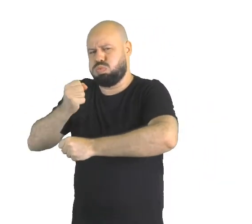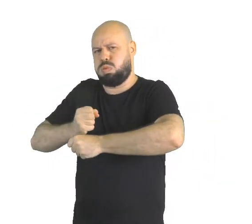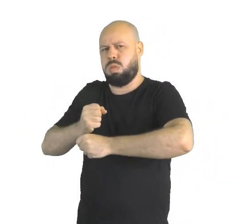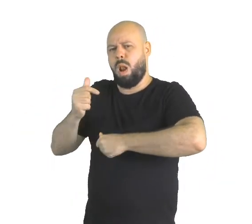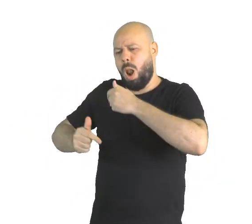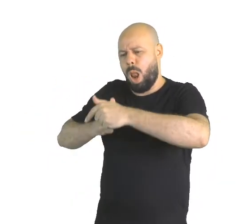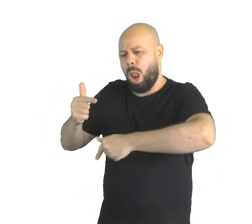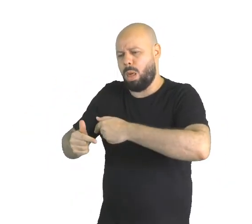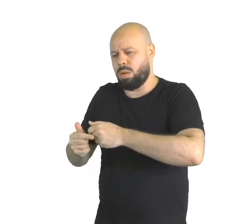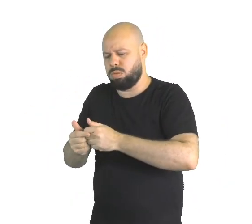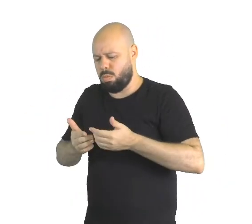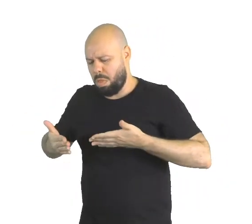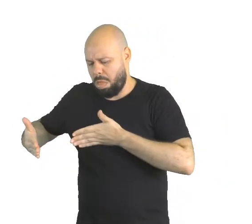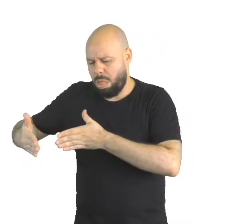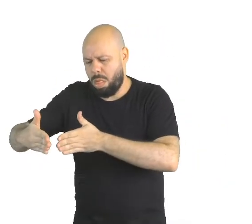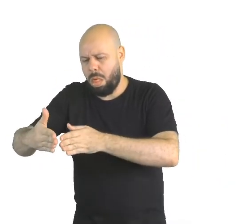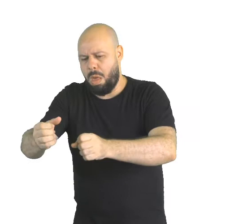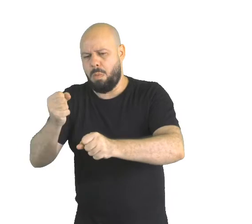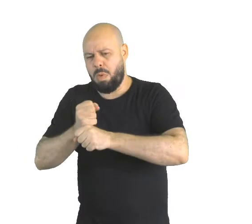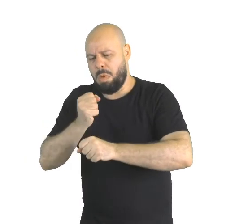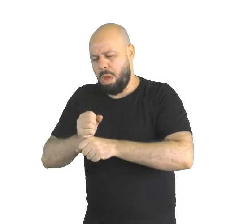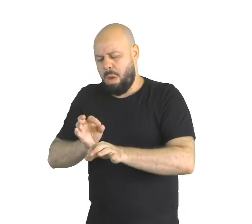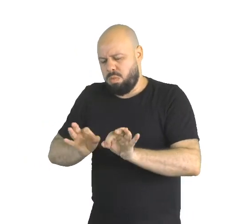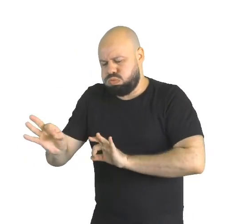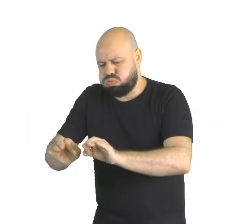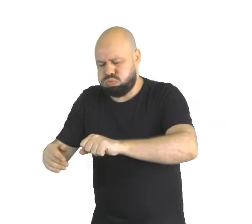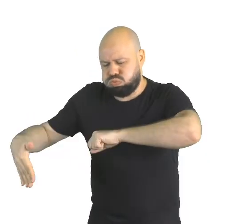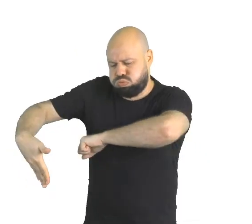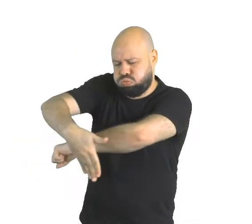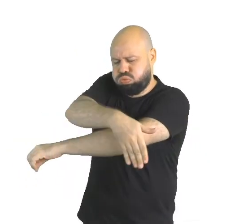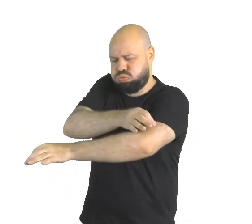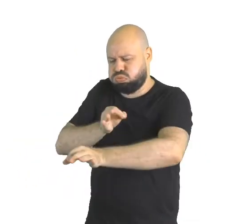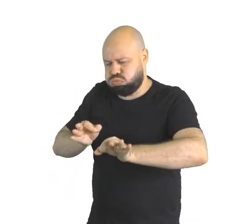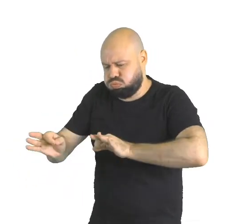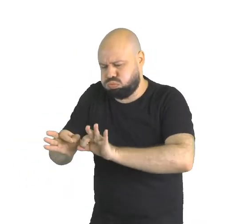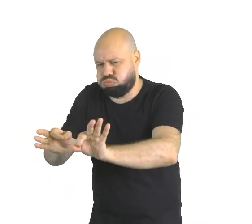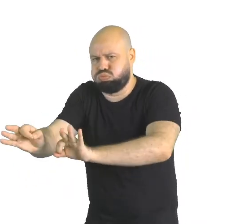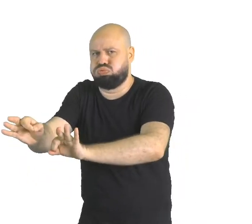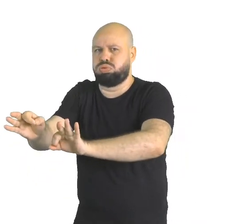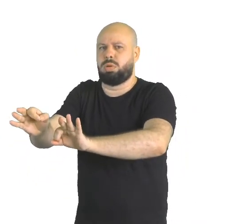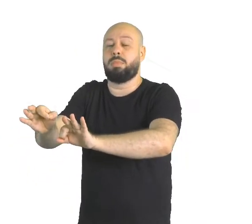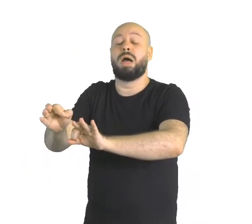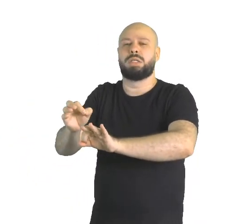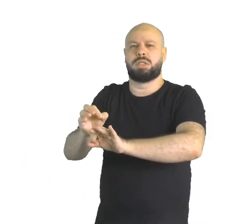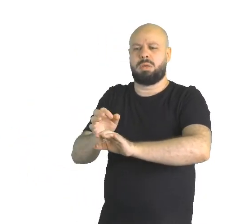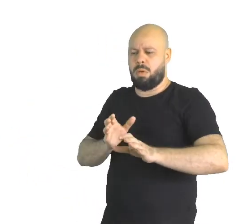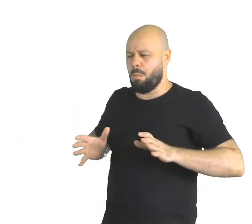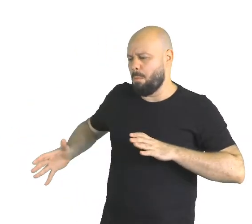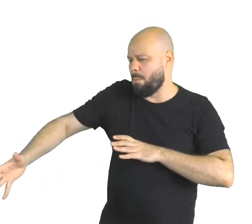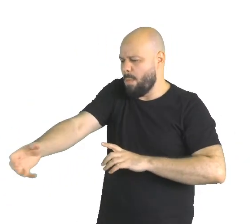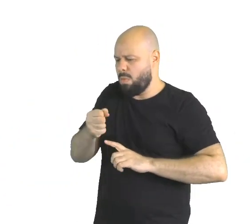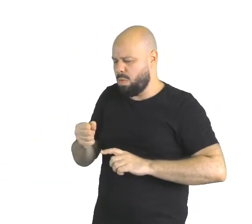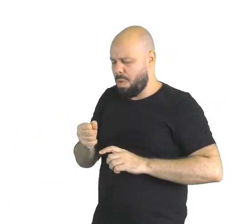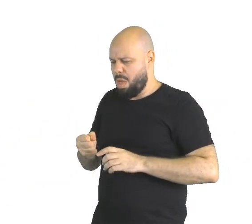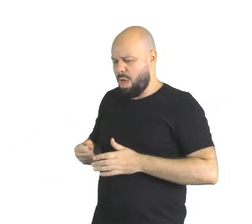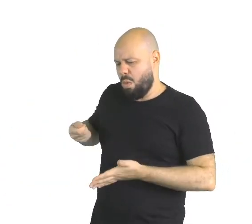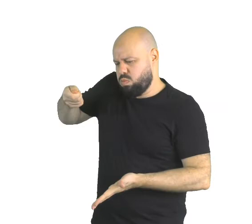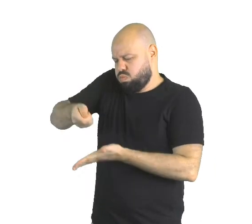construir estradas. É o trabalho obrigatório. Vocês pegam os indígenas e façam eles